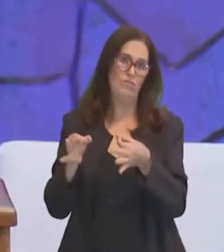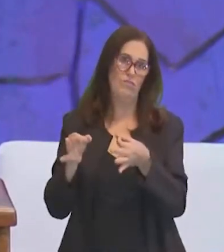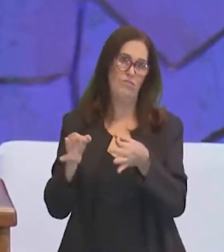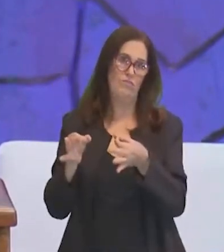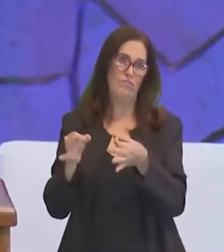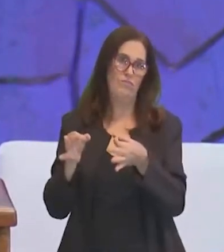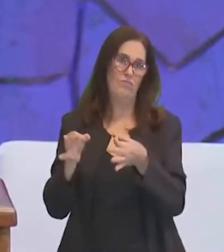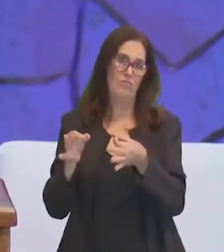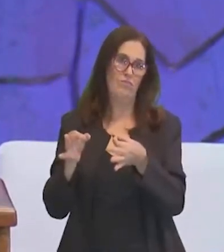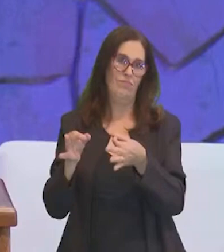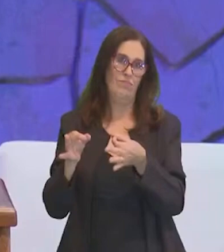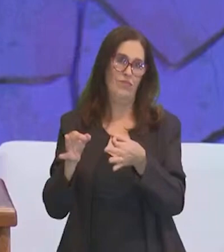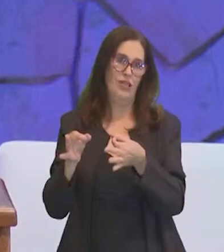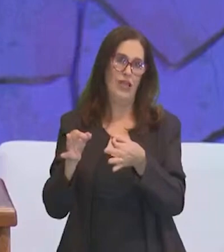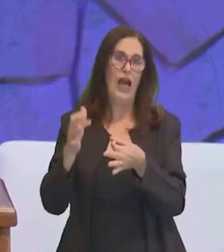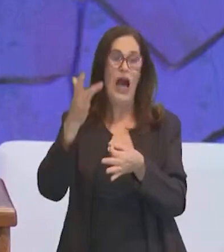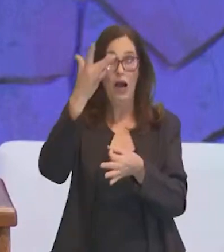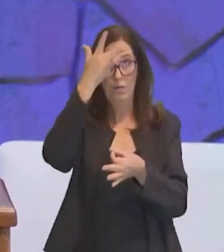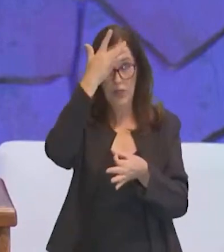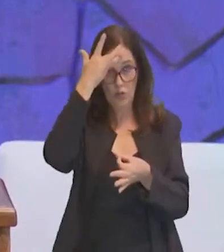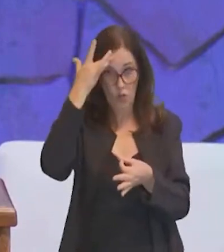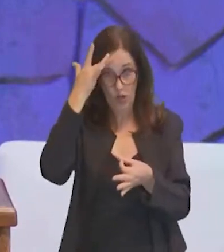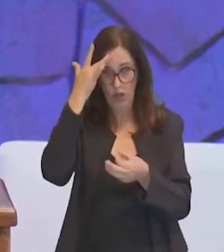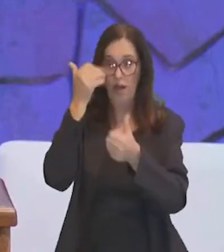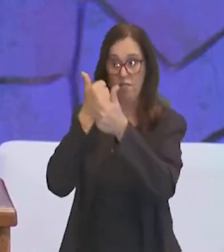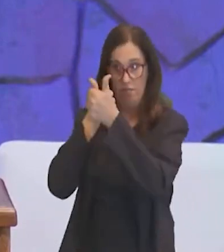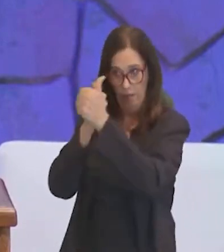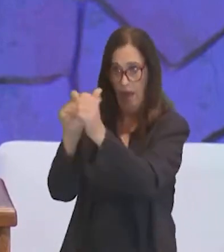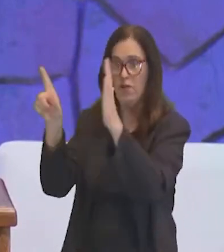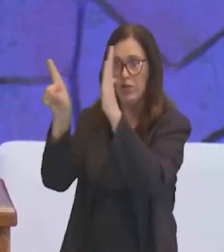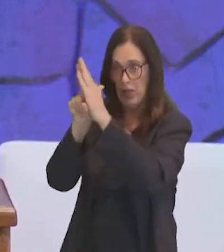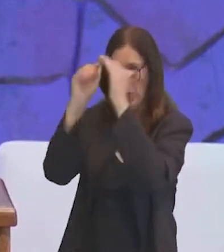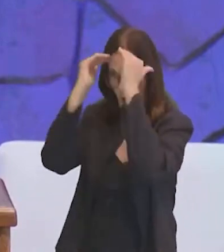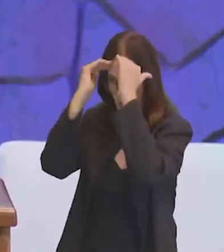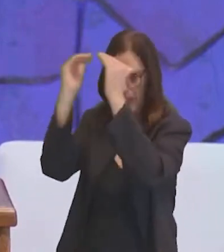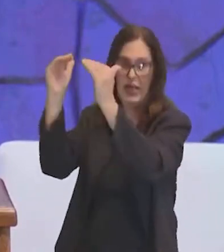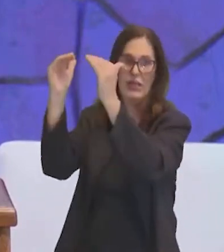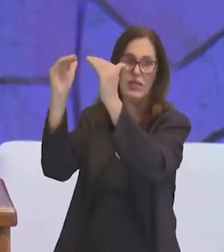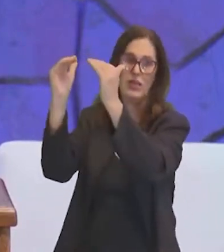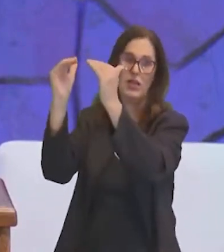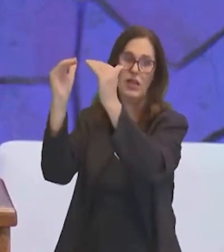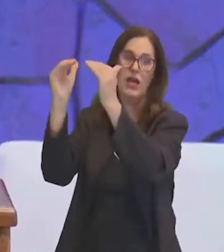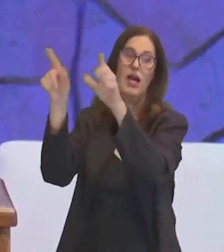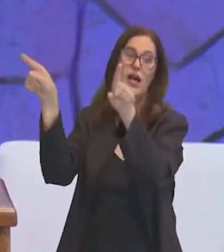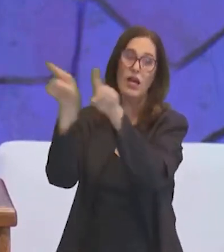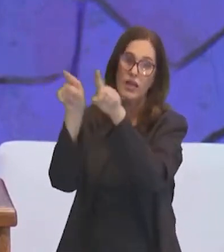que seguem os mandamentos e aqueles que não seguem também.